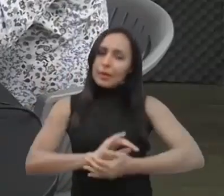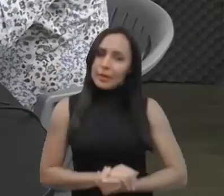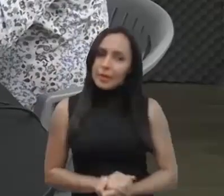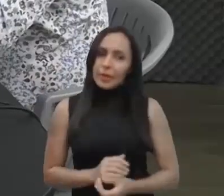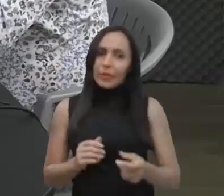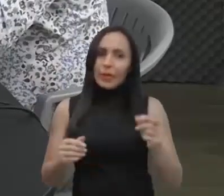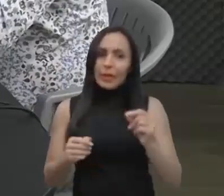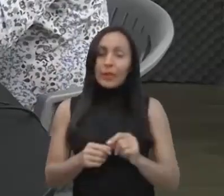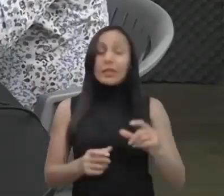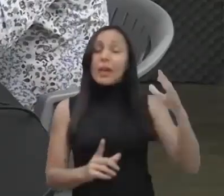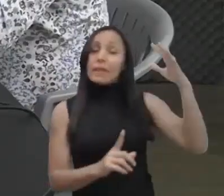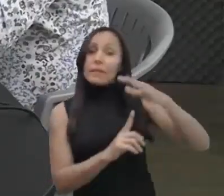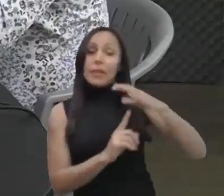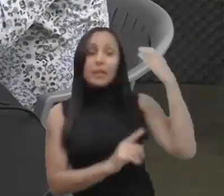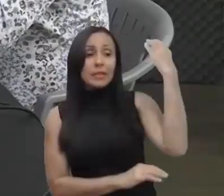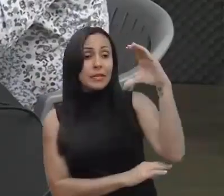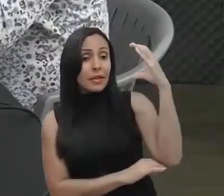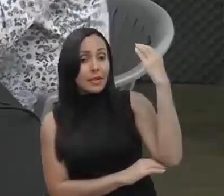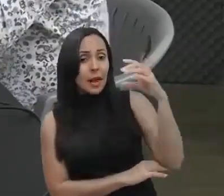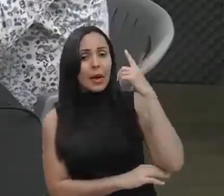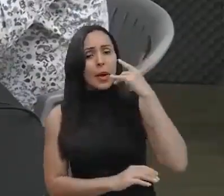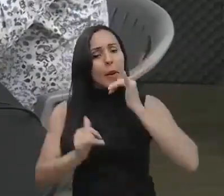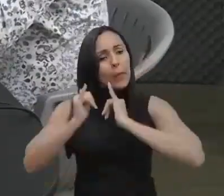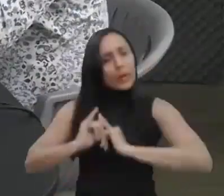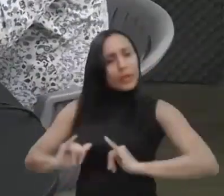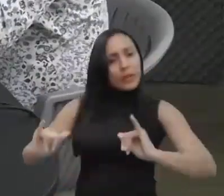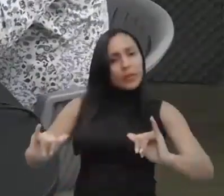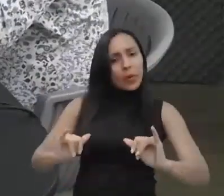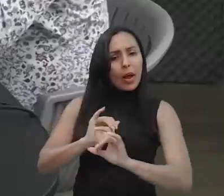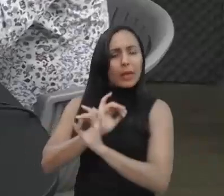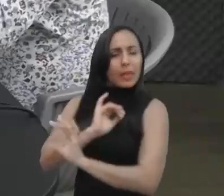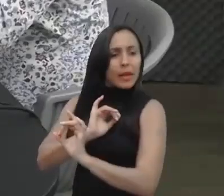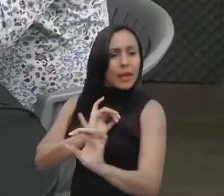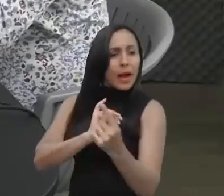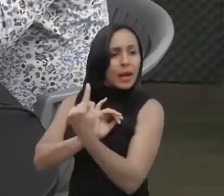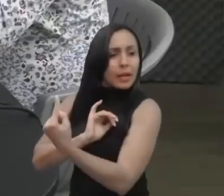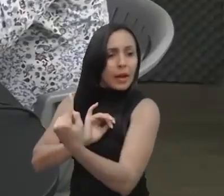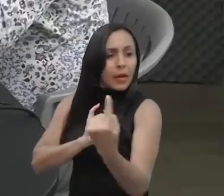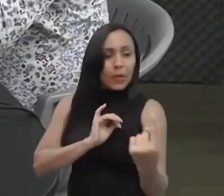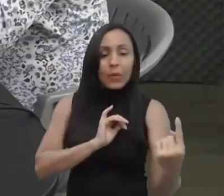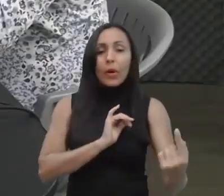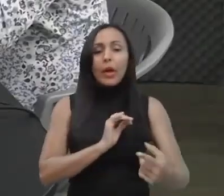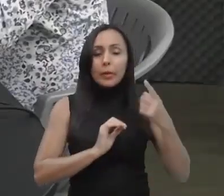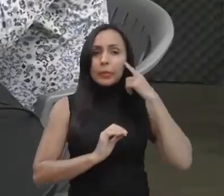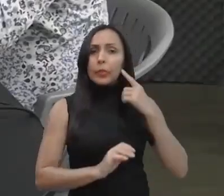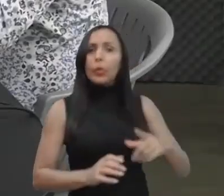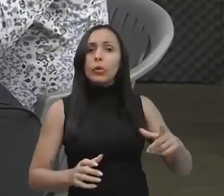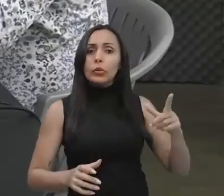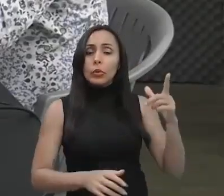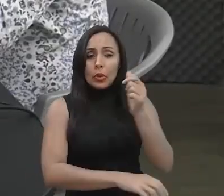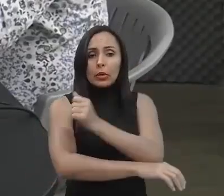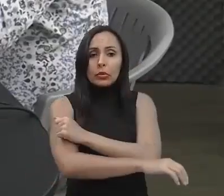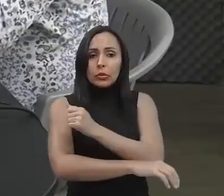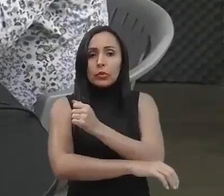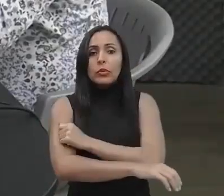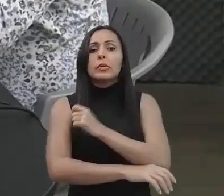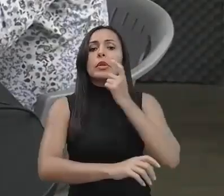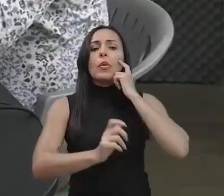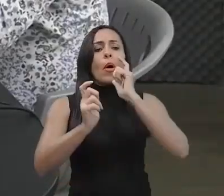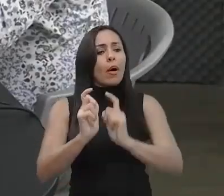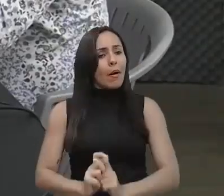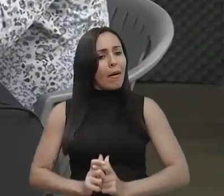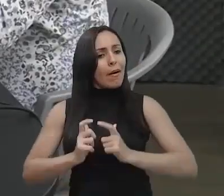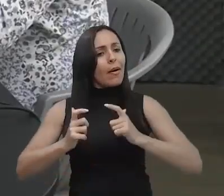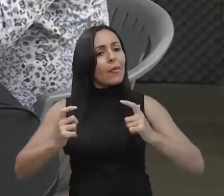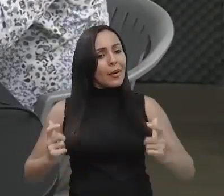de de ciências para divulgar o o produto de cada um e muitos estudantes conseguiram aumentar seu seus negócios por conta da professora